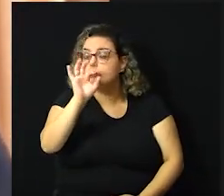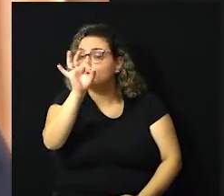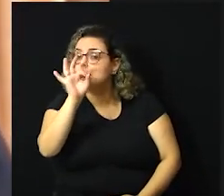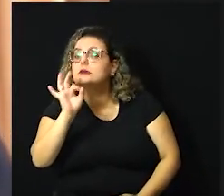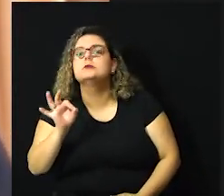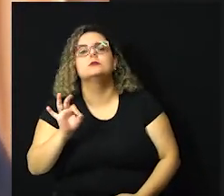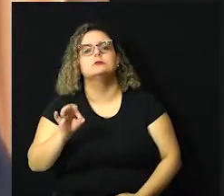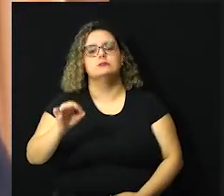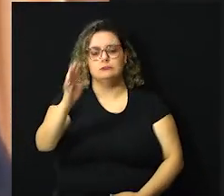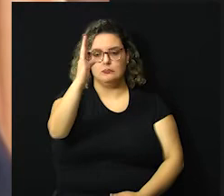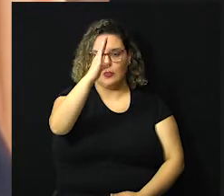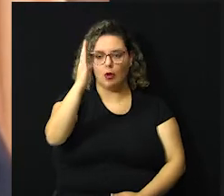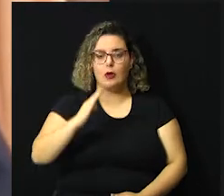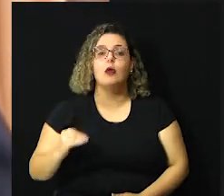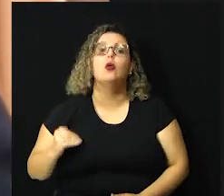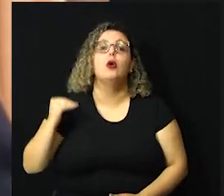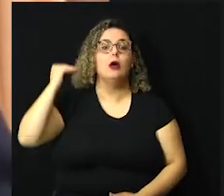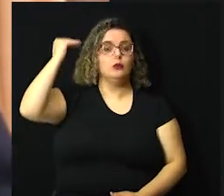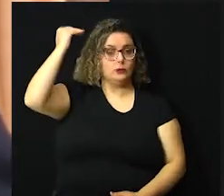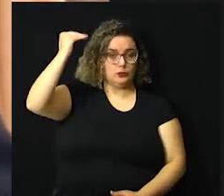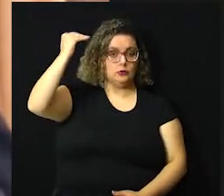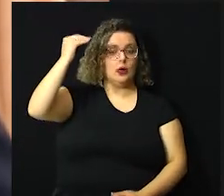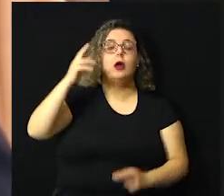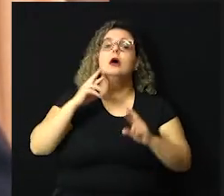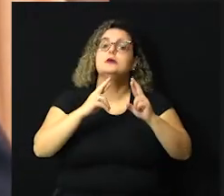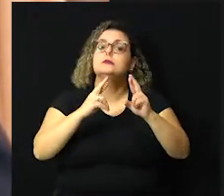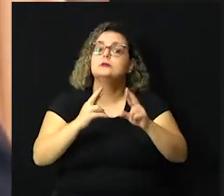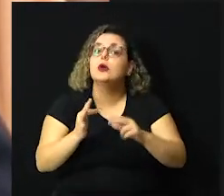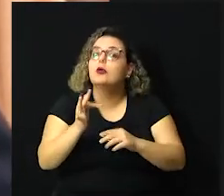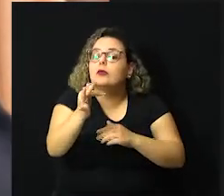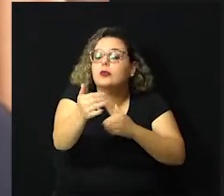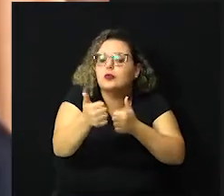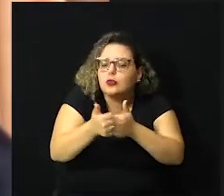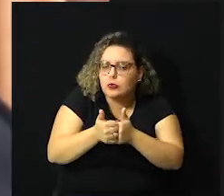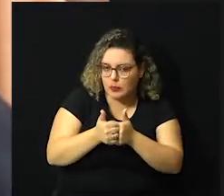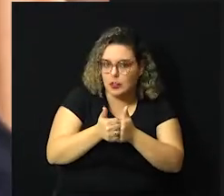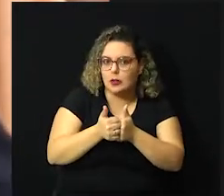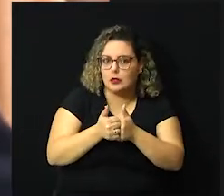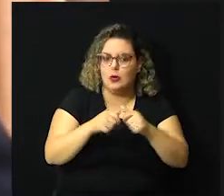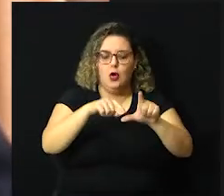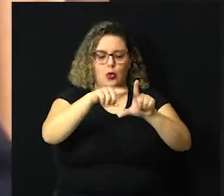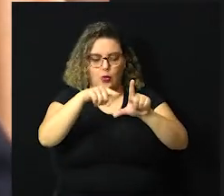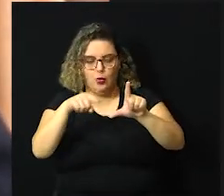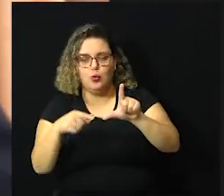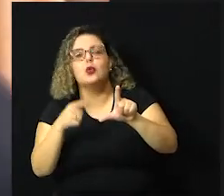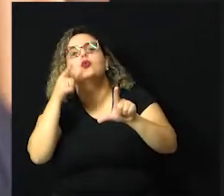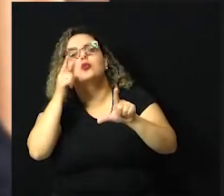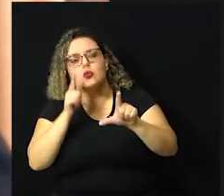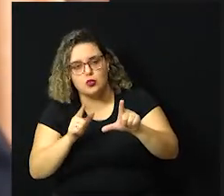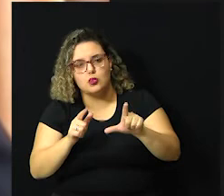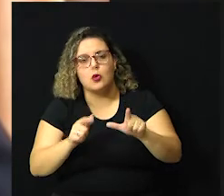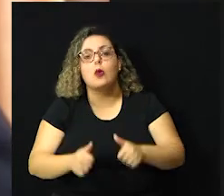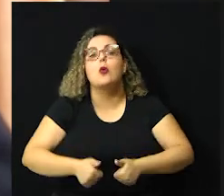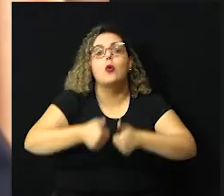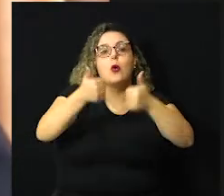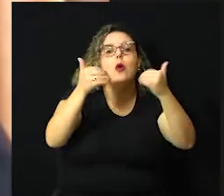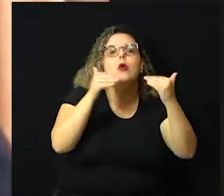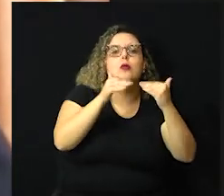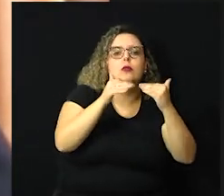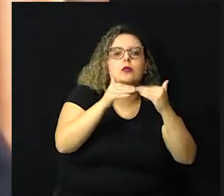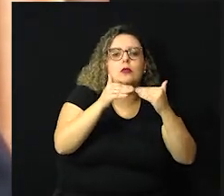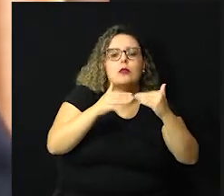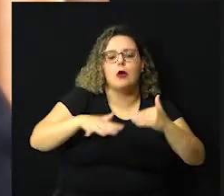70% da população brasileira adulta. Nós esperamos que, num futuro recente, essa estatística também atinja favoravelmente a